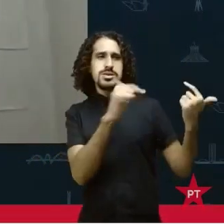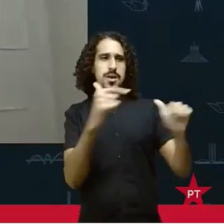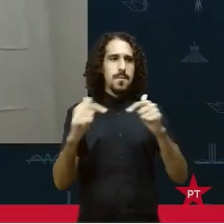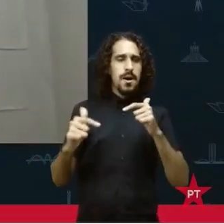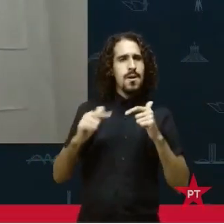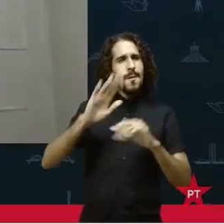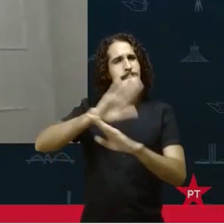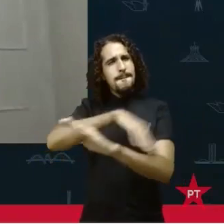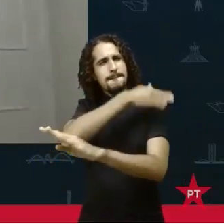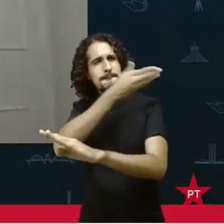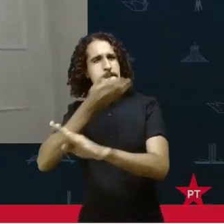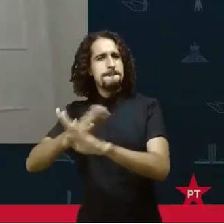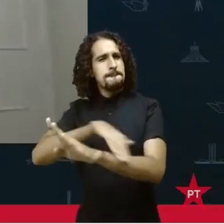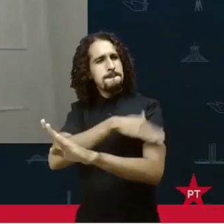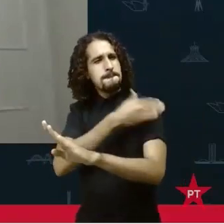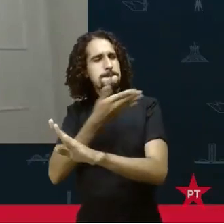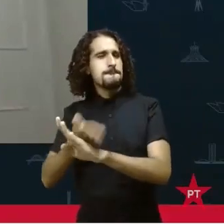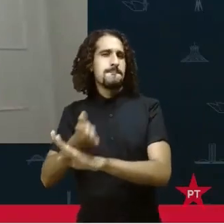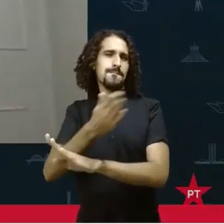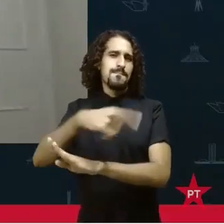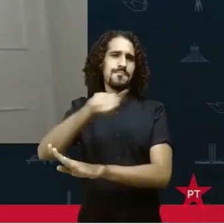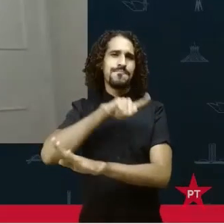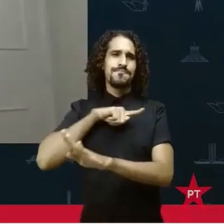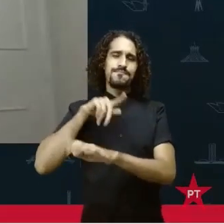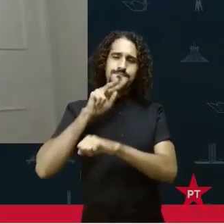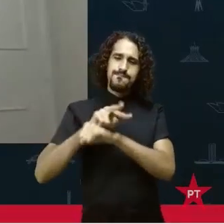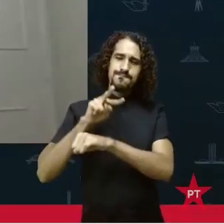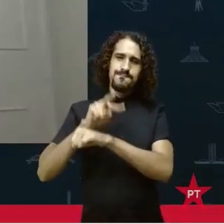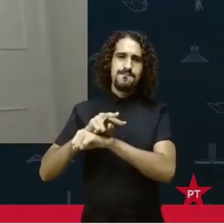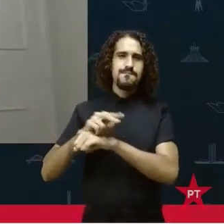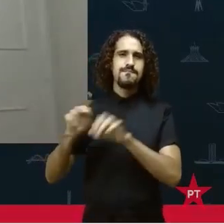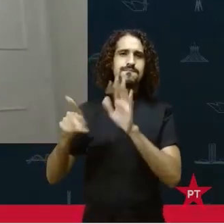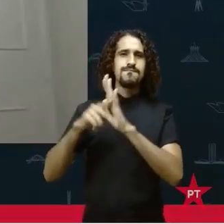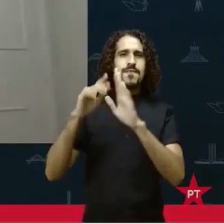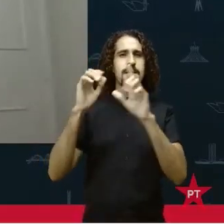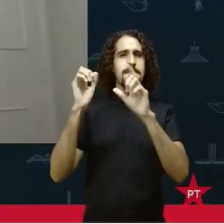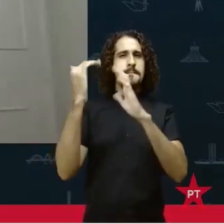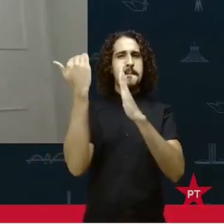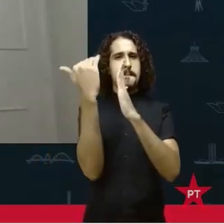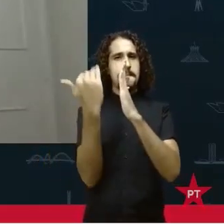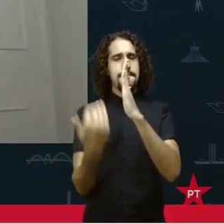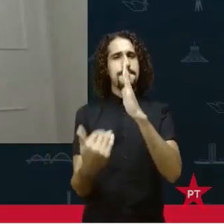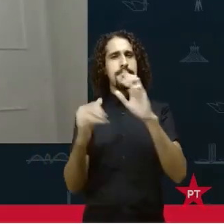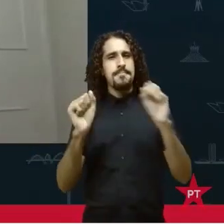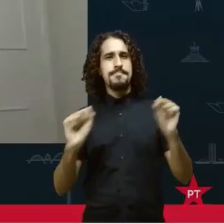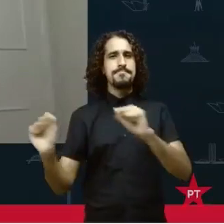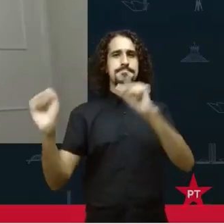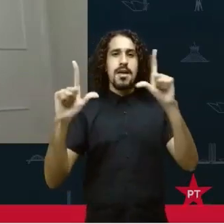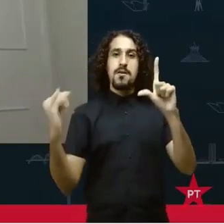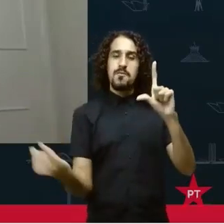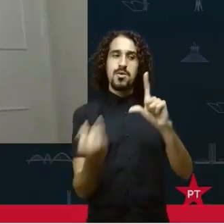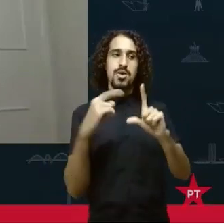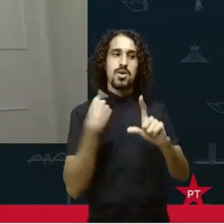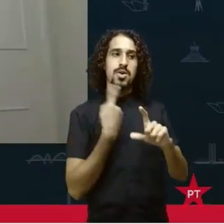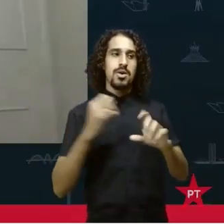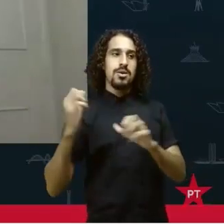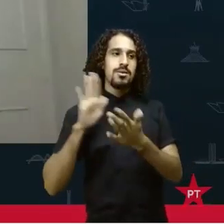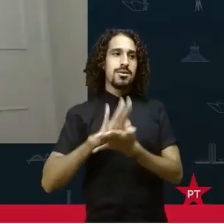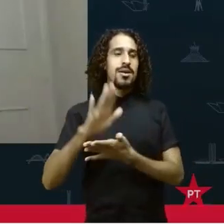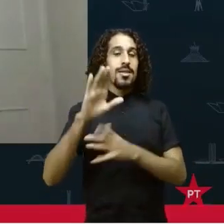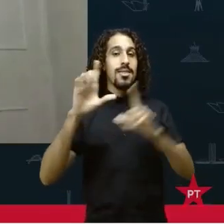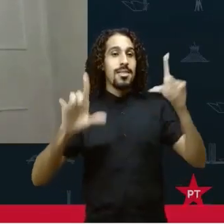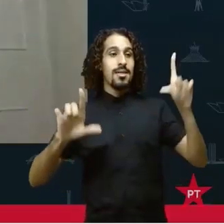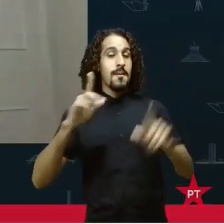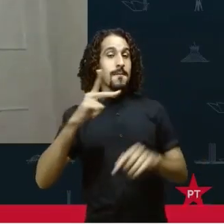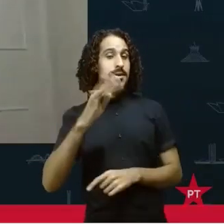que 24 horas na apresentação dessa programação importante de inauguração aí da nossa TV.